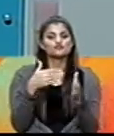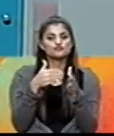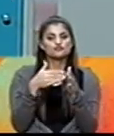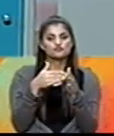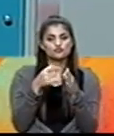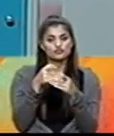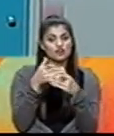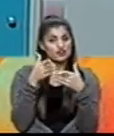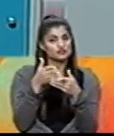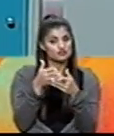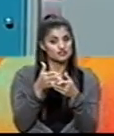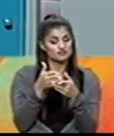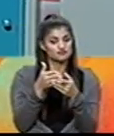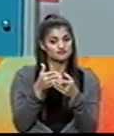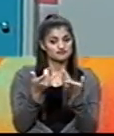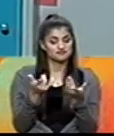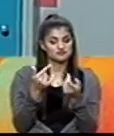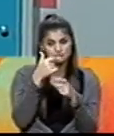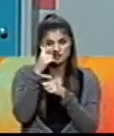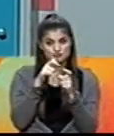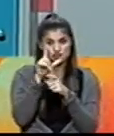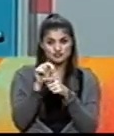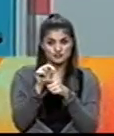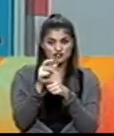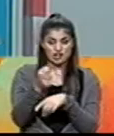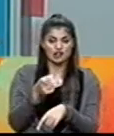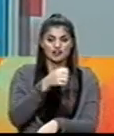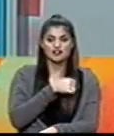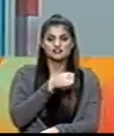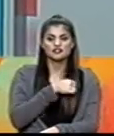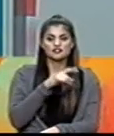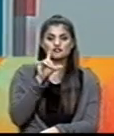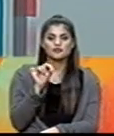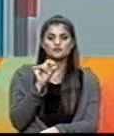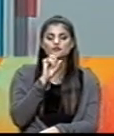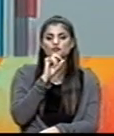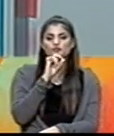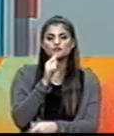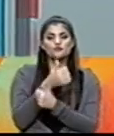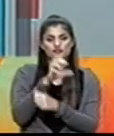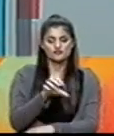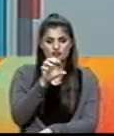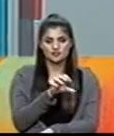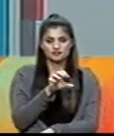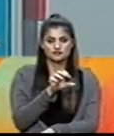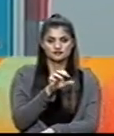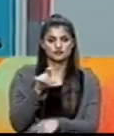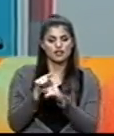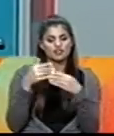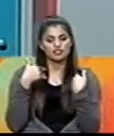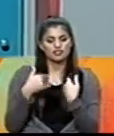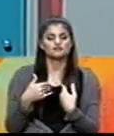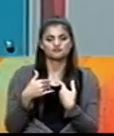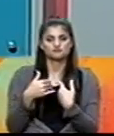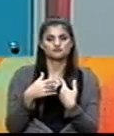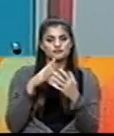de resistência. Tem que ser. E para as pessoas que passam tanto tempo dentro de casa, pode ser também um bom escape. Uma forma de descontrair. É,